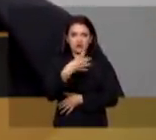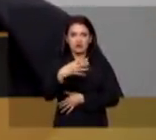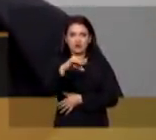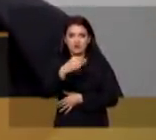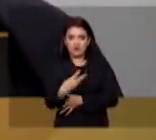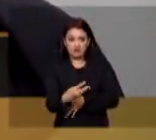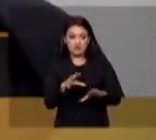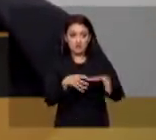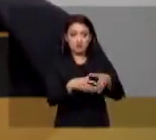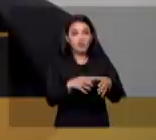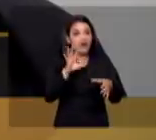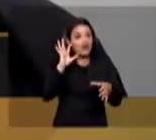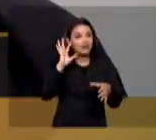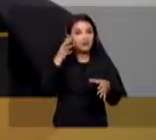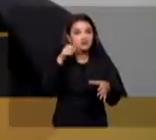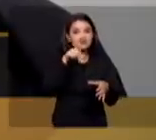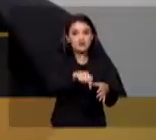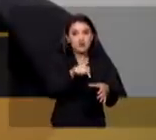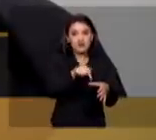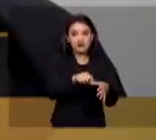a decisão proferida nesse HC